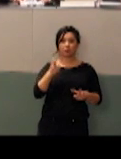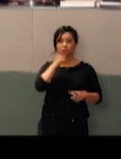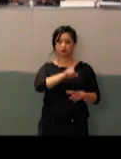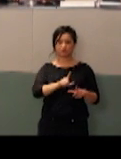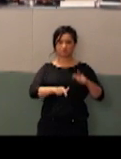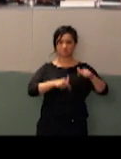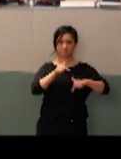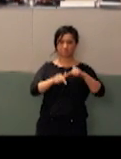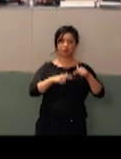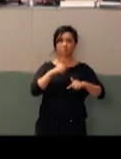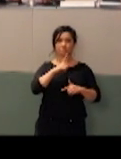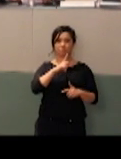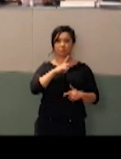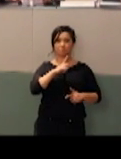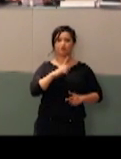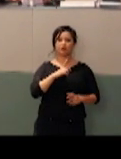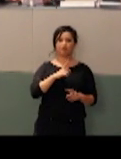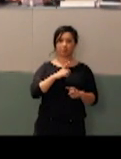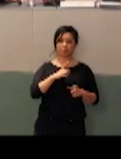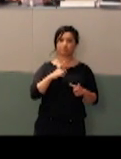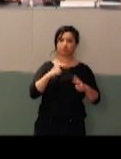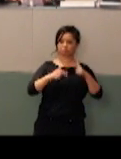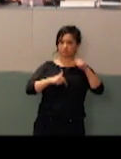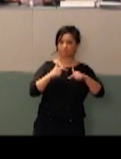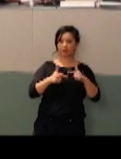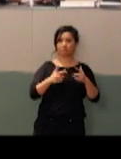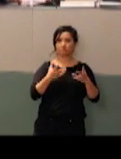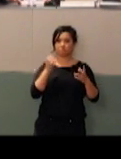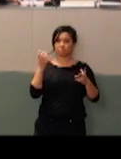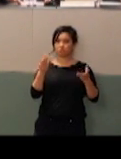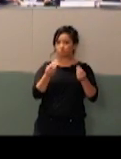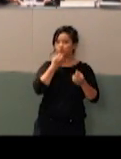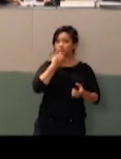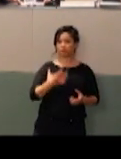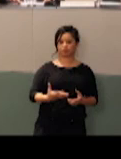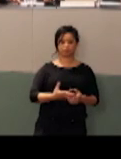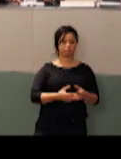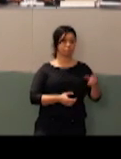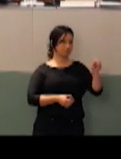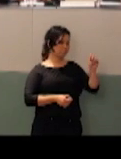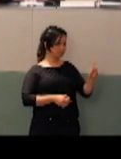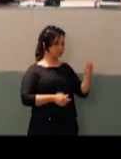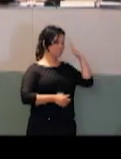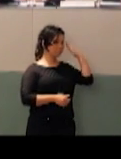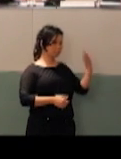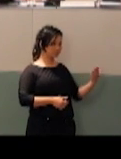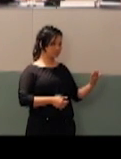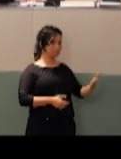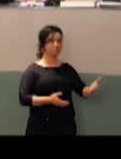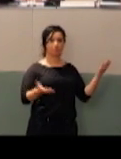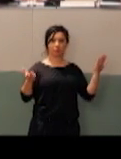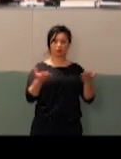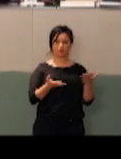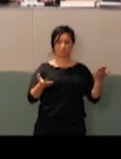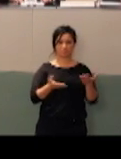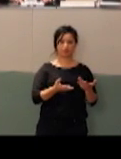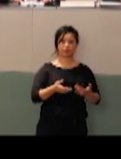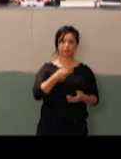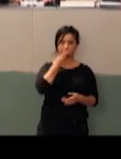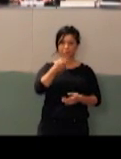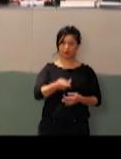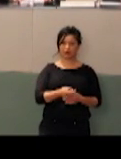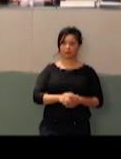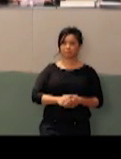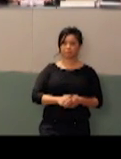uma economia dinâmica, okay. Uma das mais dinâmicas do país. Ok, muito obrigada, candidato. O próximo candidato a comentar